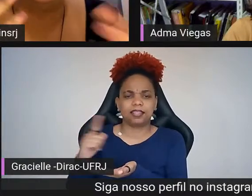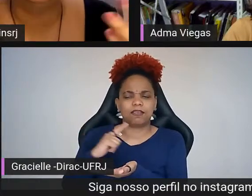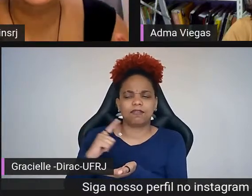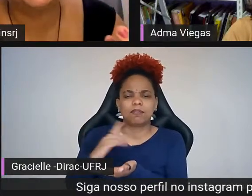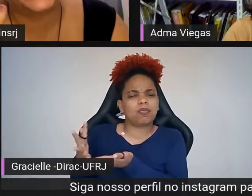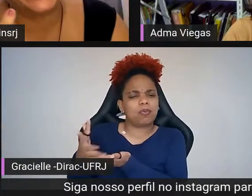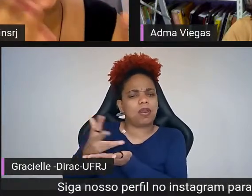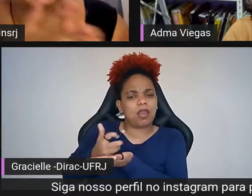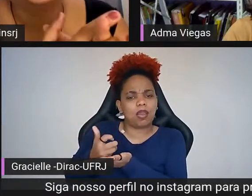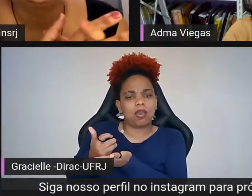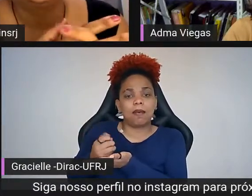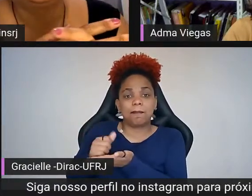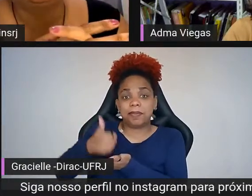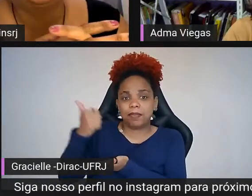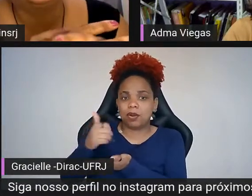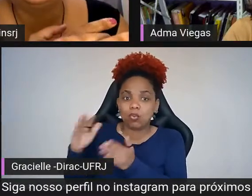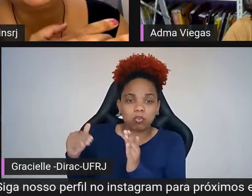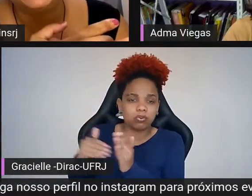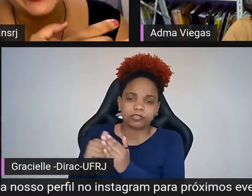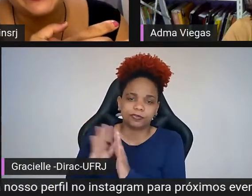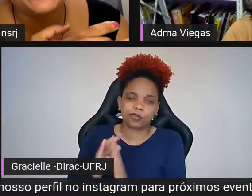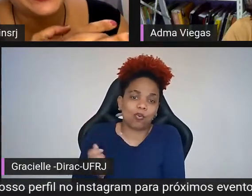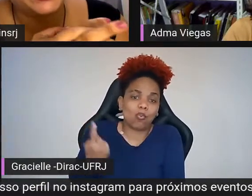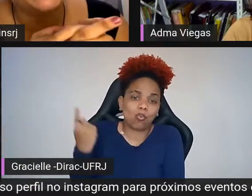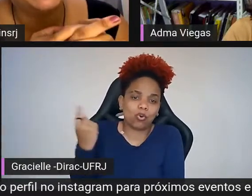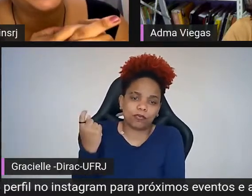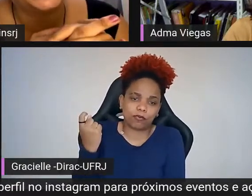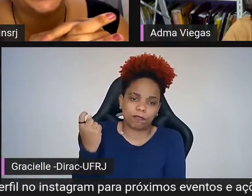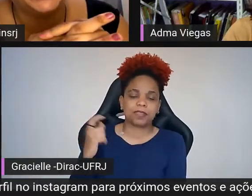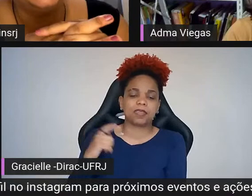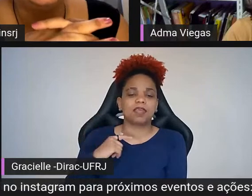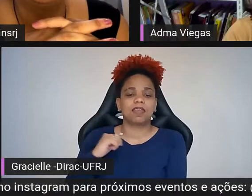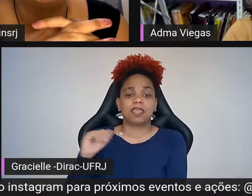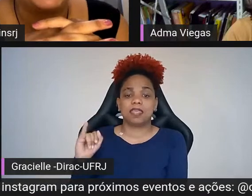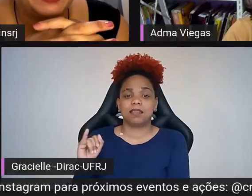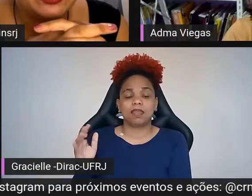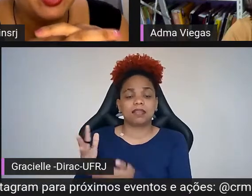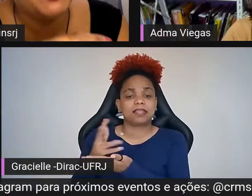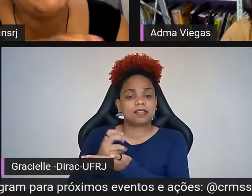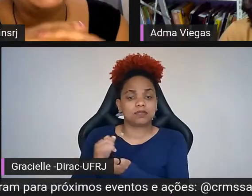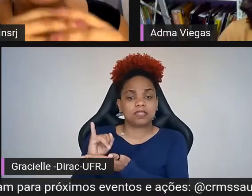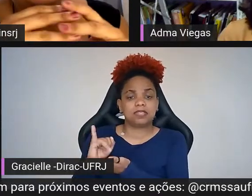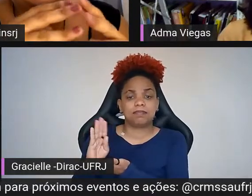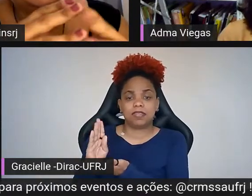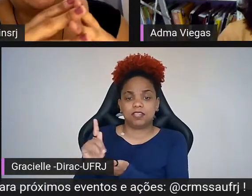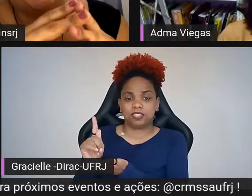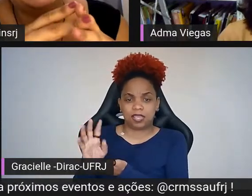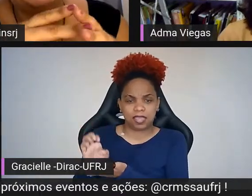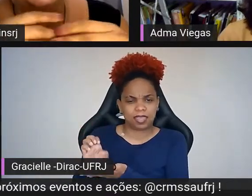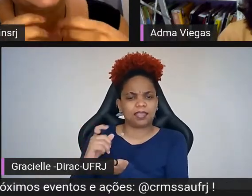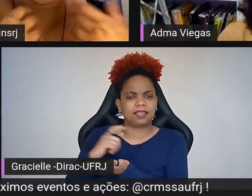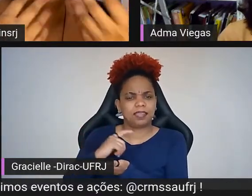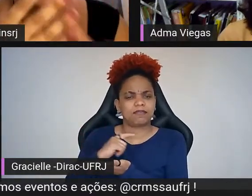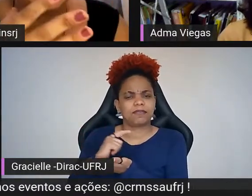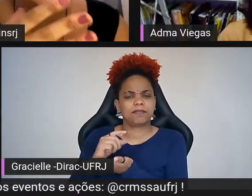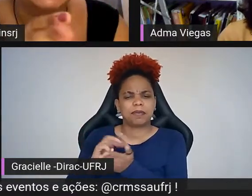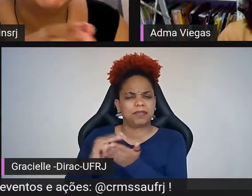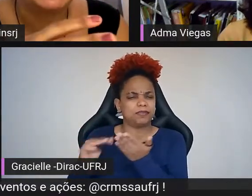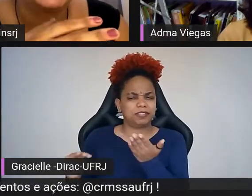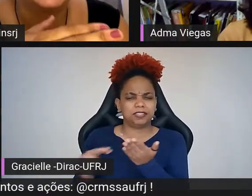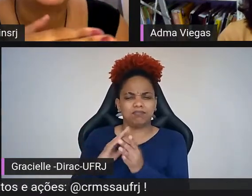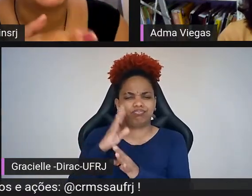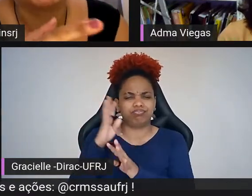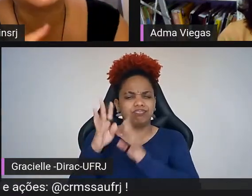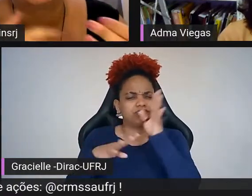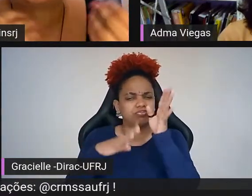saiu, primeiro e último, na realidade, que foi do IBGE, o censo do IBGE, mas com uma metodologia completamente equivocada, que